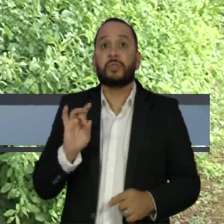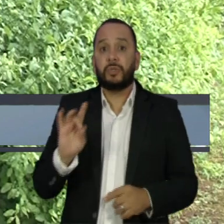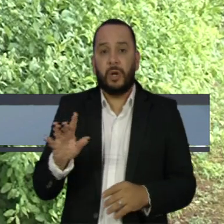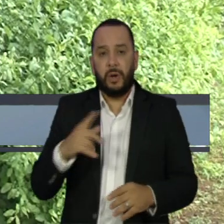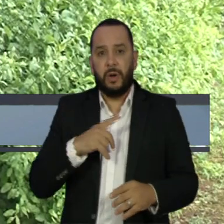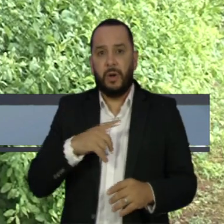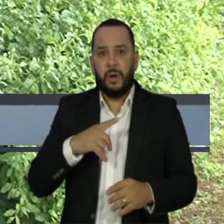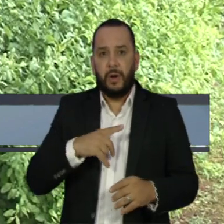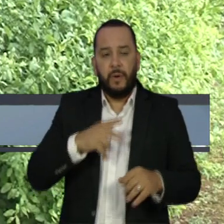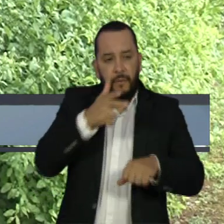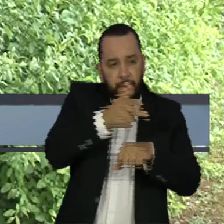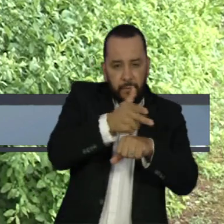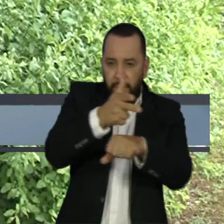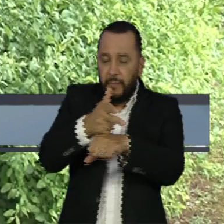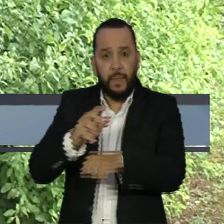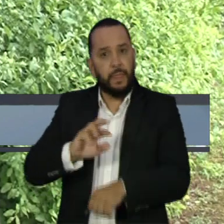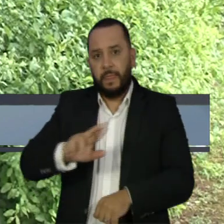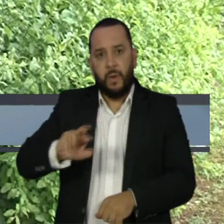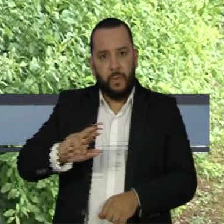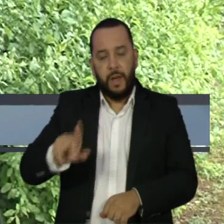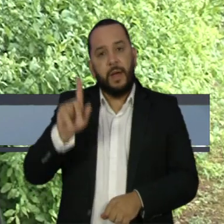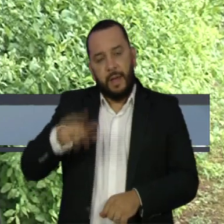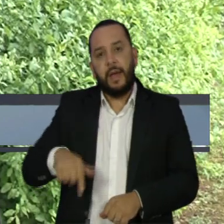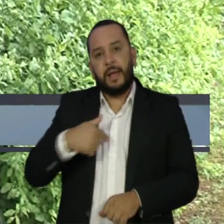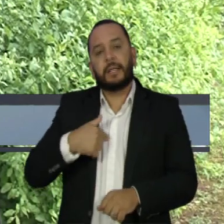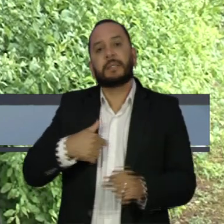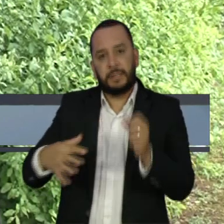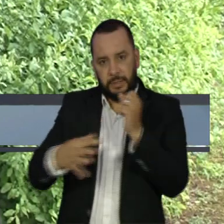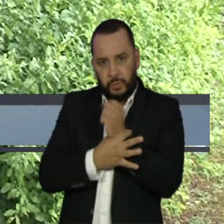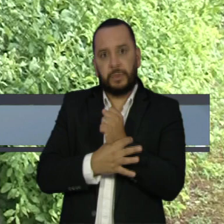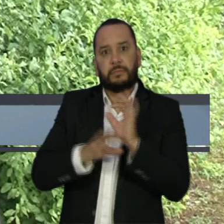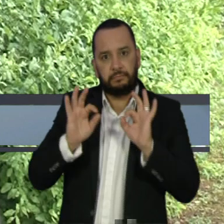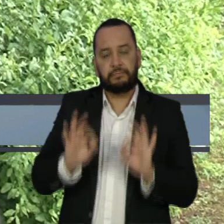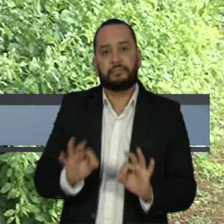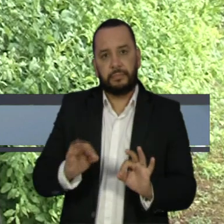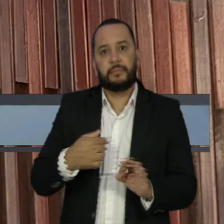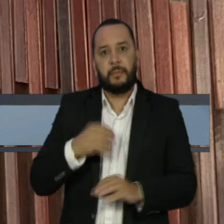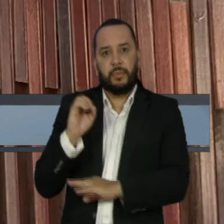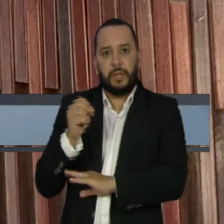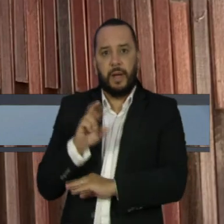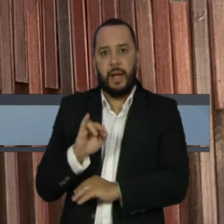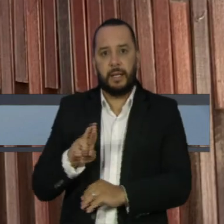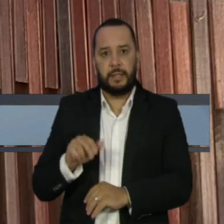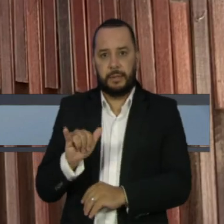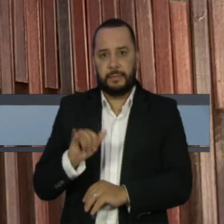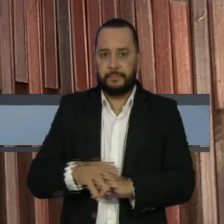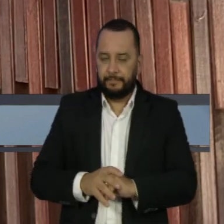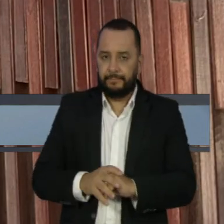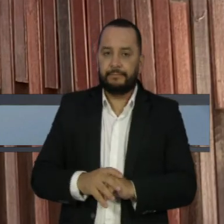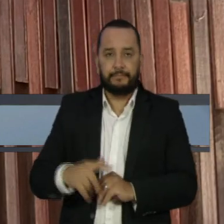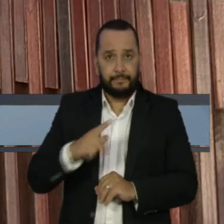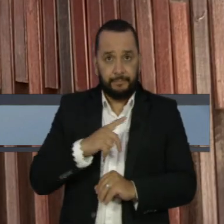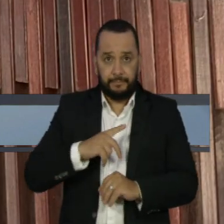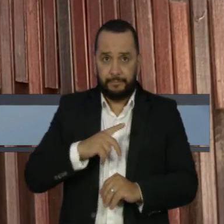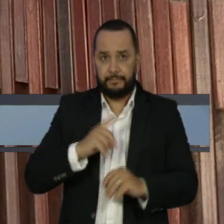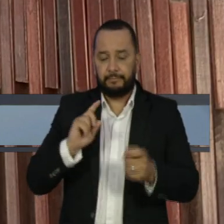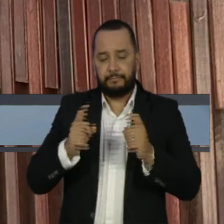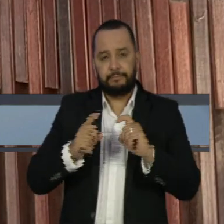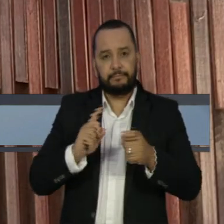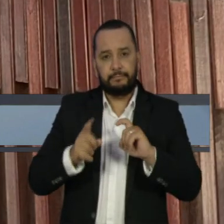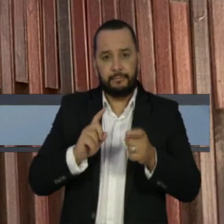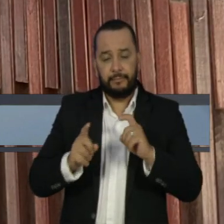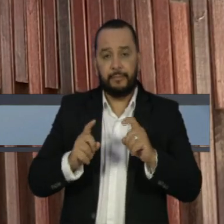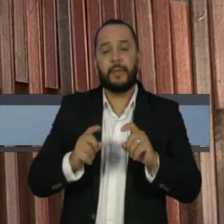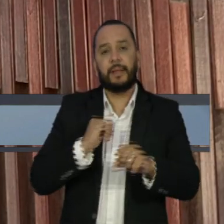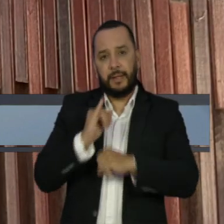internos e vídeo monitoramento como alegou o mercado de Porto Alegre aí quadros uma reunião virtual promovida pelo